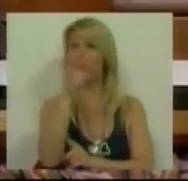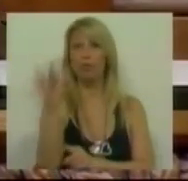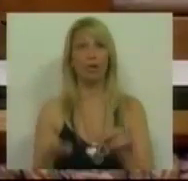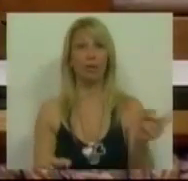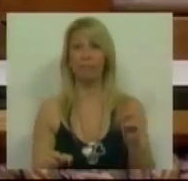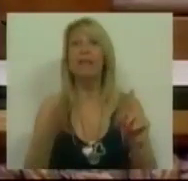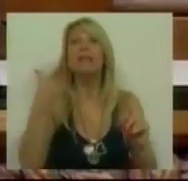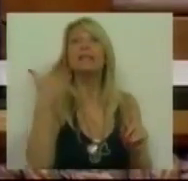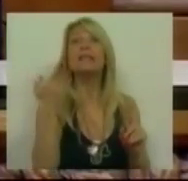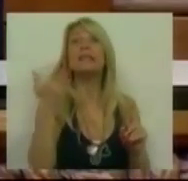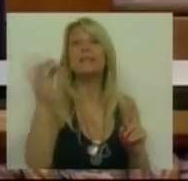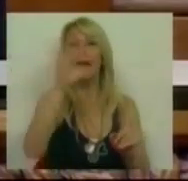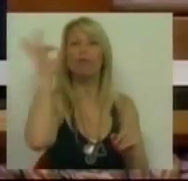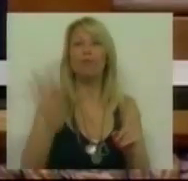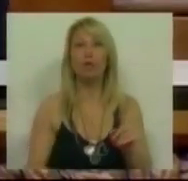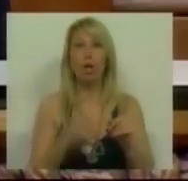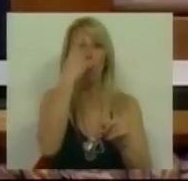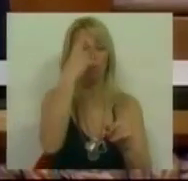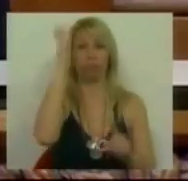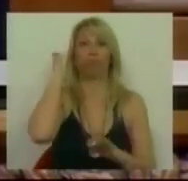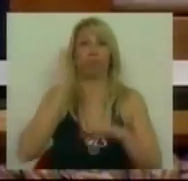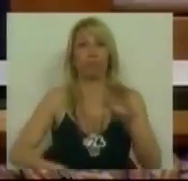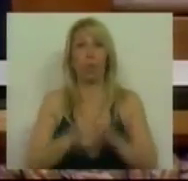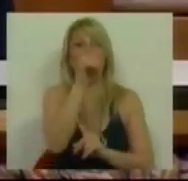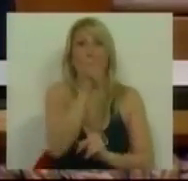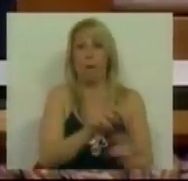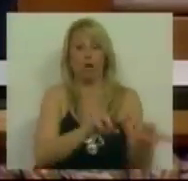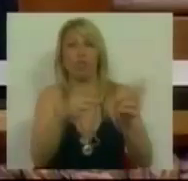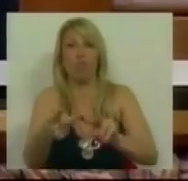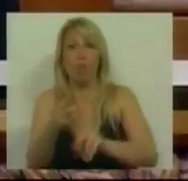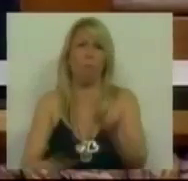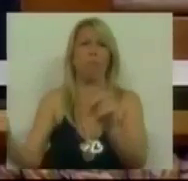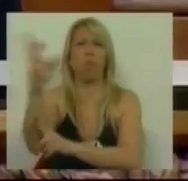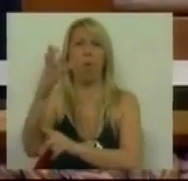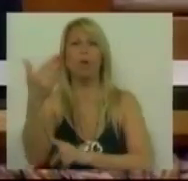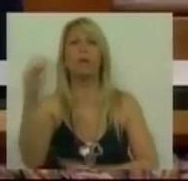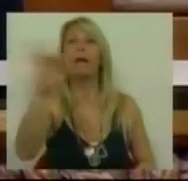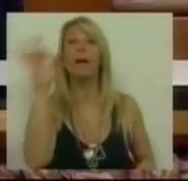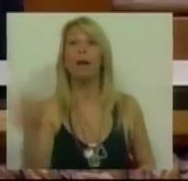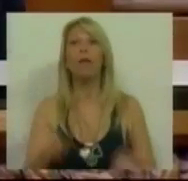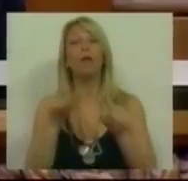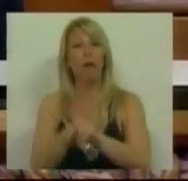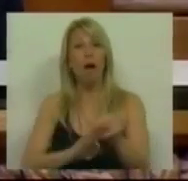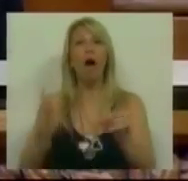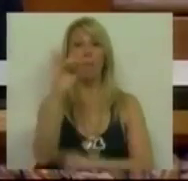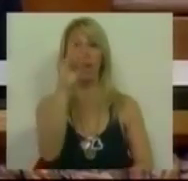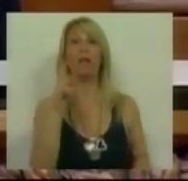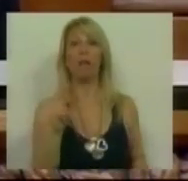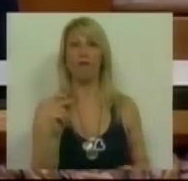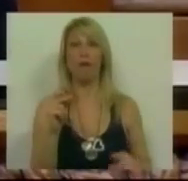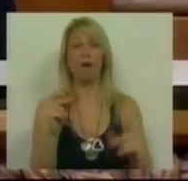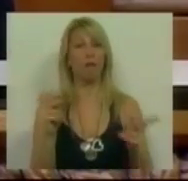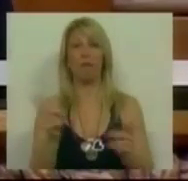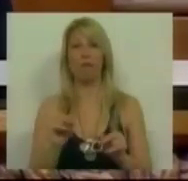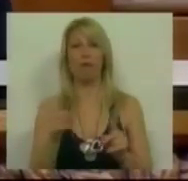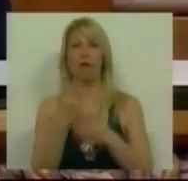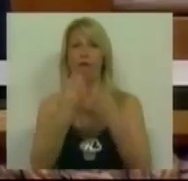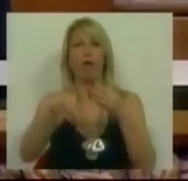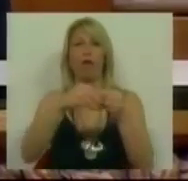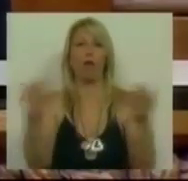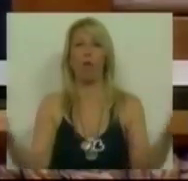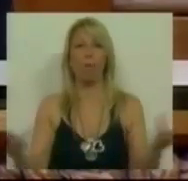sim 17% de um mês para o outro. Este aumento brutal da taxa de IVA não foi compensado pelo anunciado ataque às